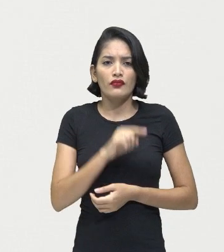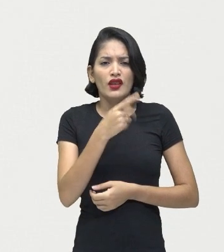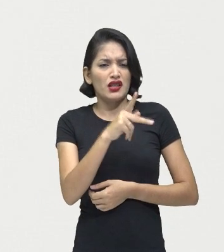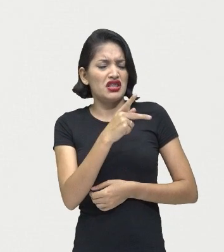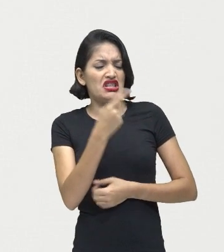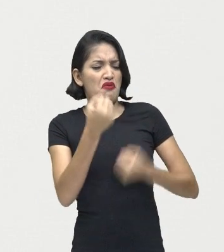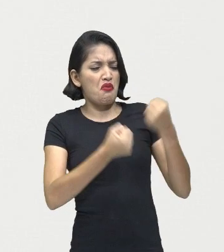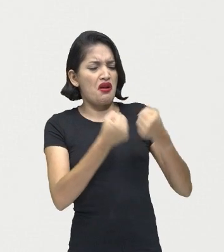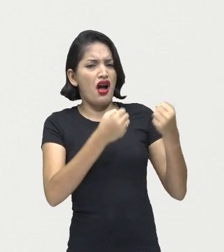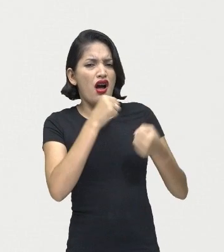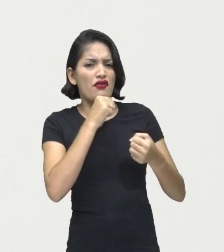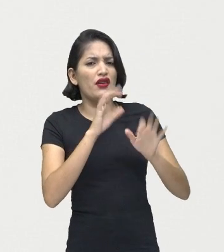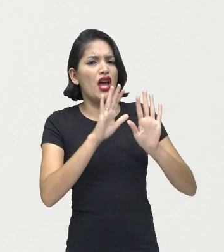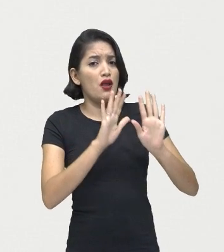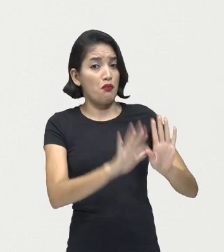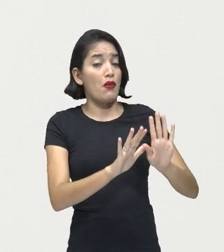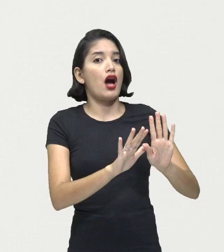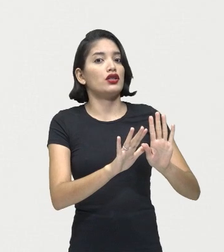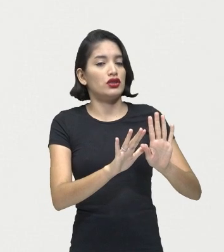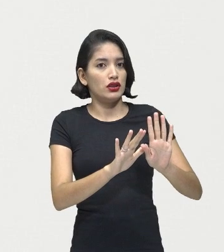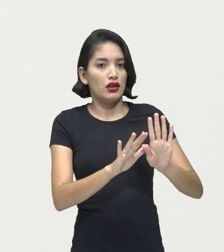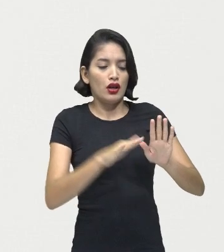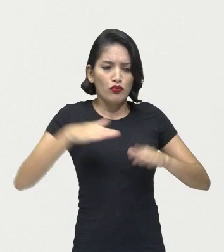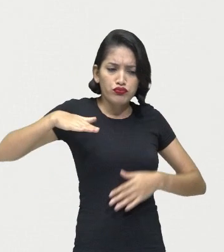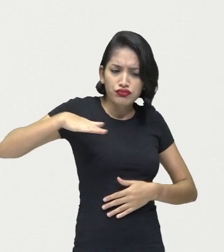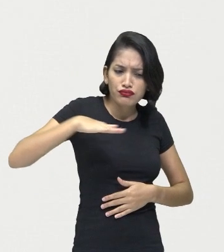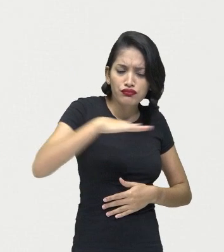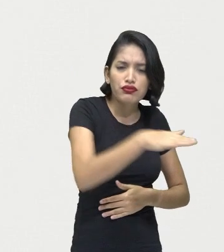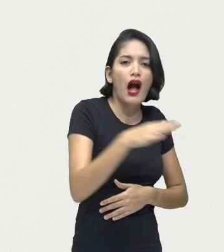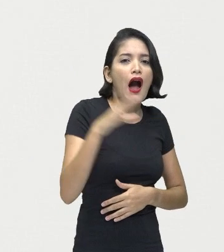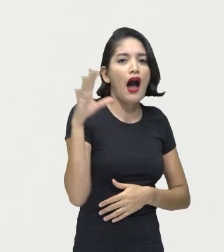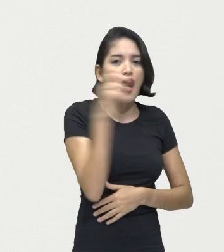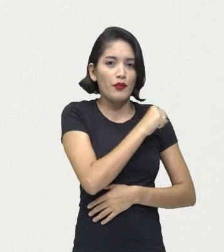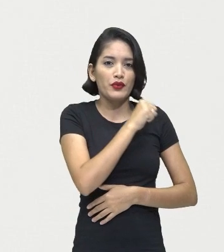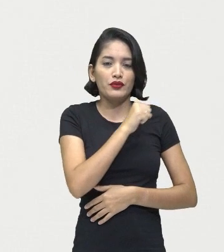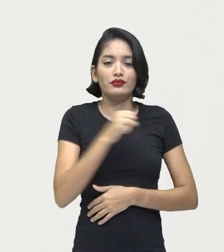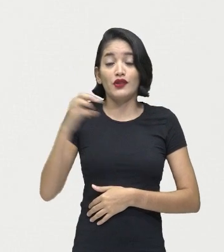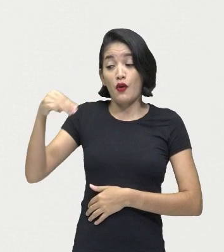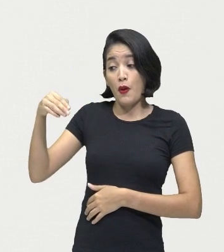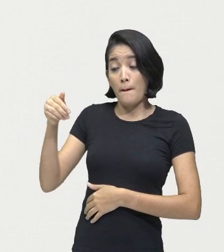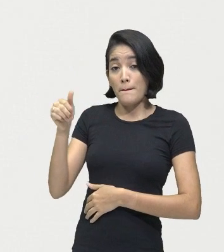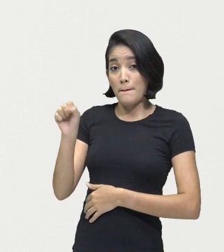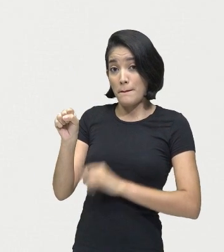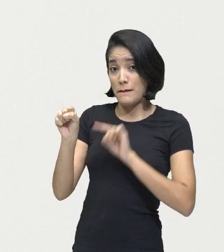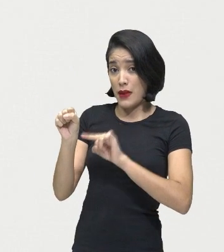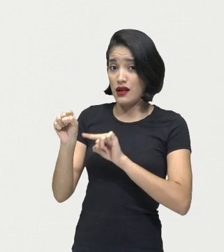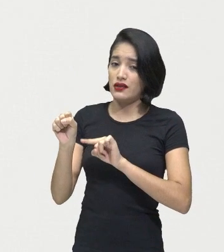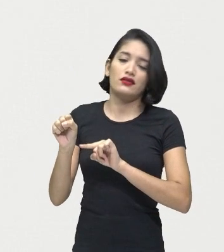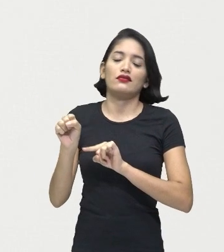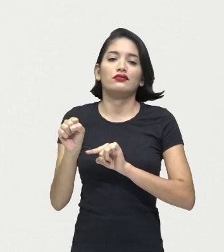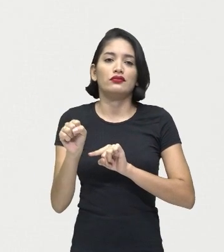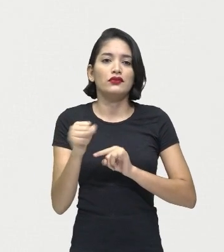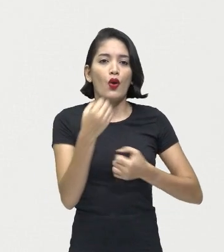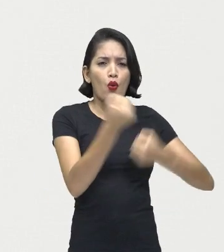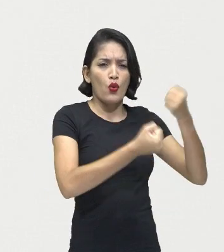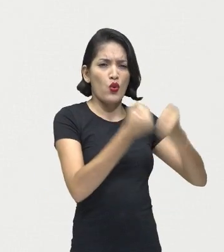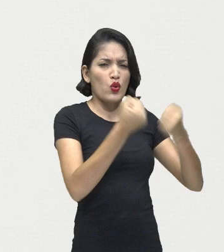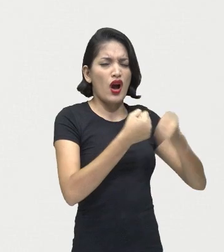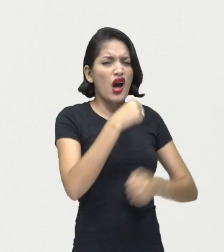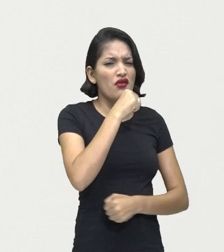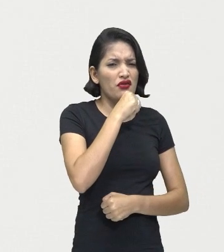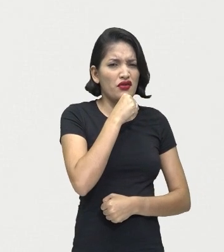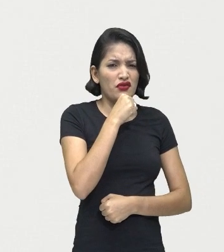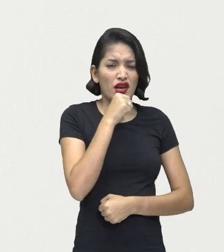é velho, mas corre muito. Observem aí, olha. Mas, olha, apesar de o carro ser velho, né? Mas, olha,